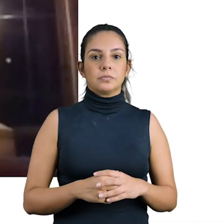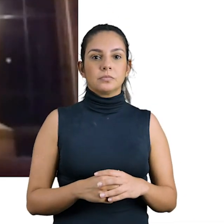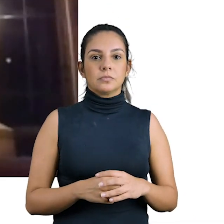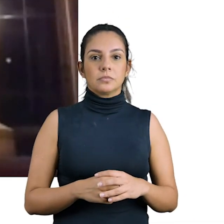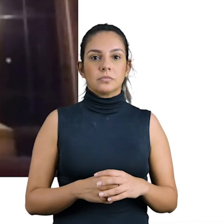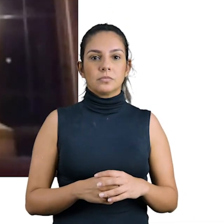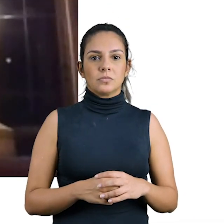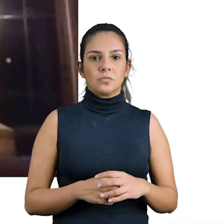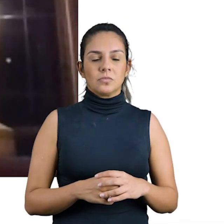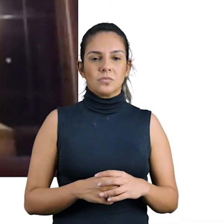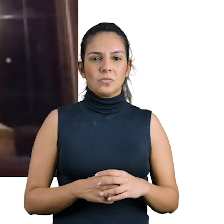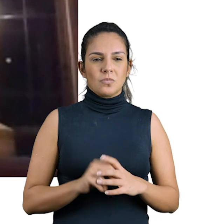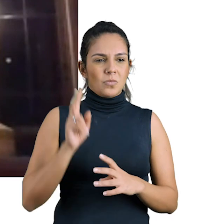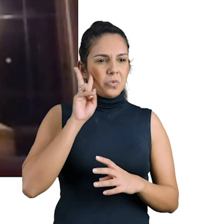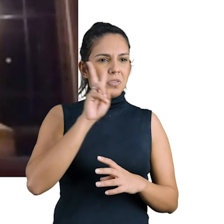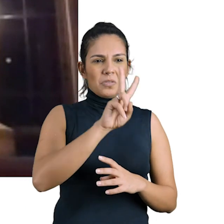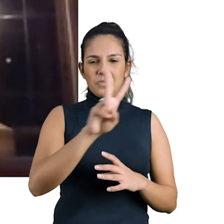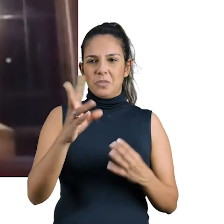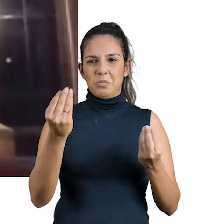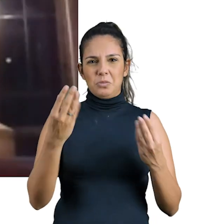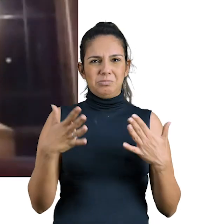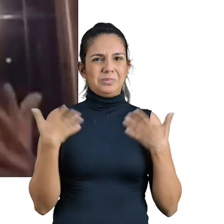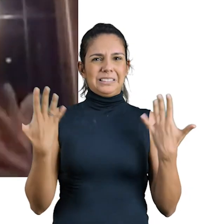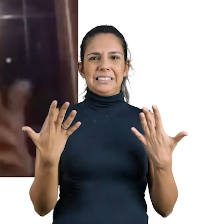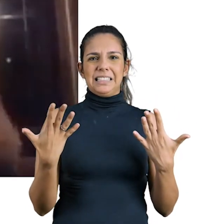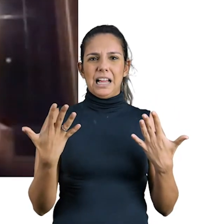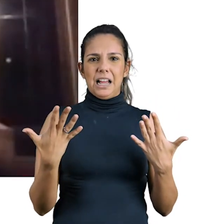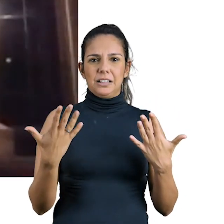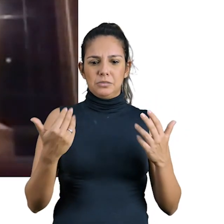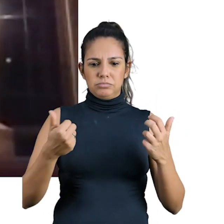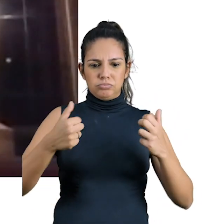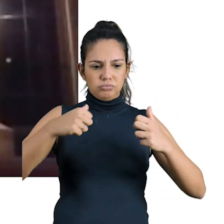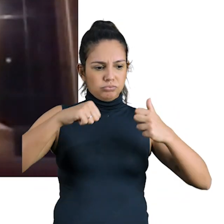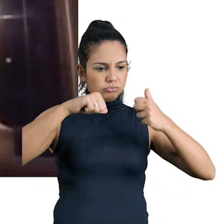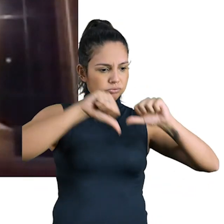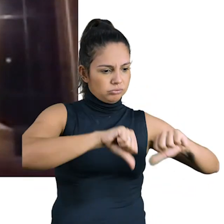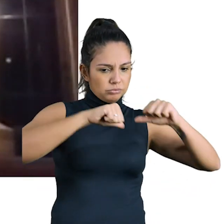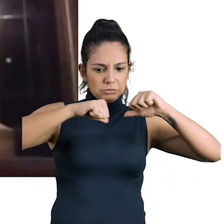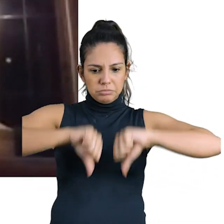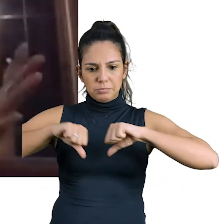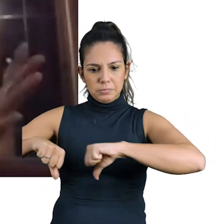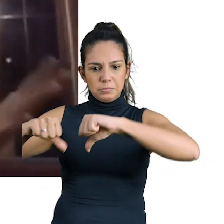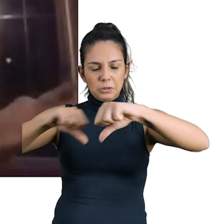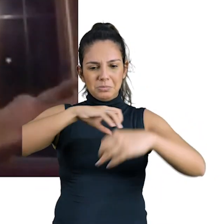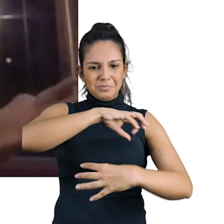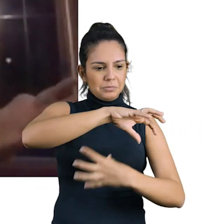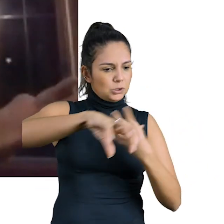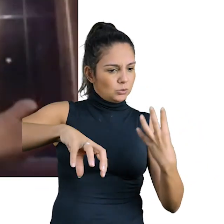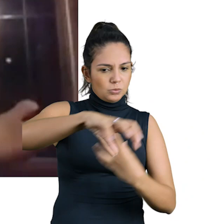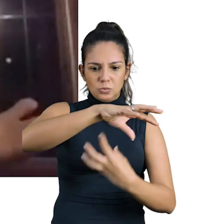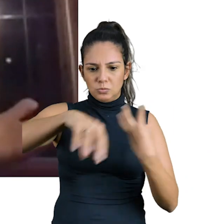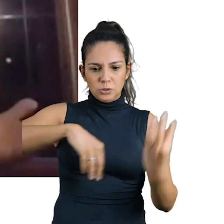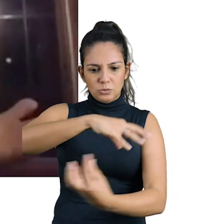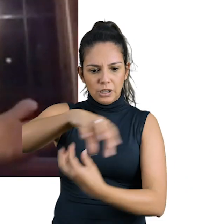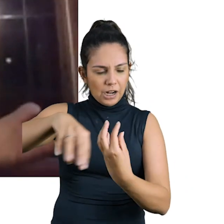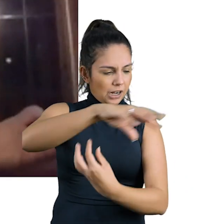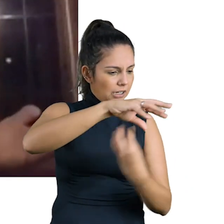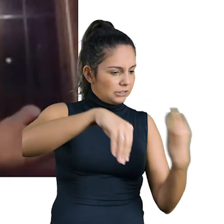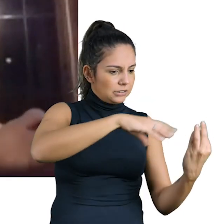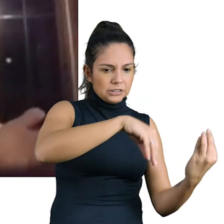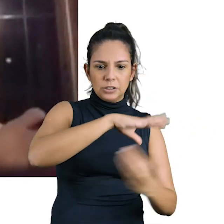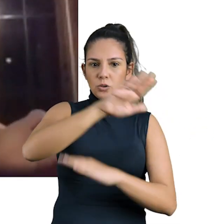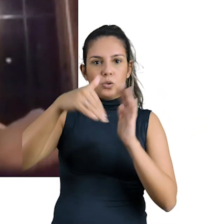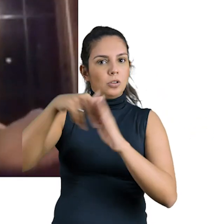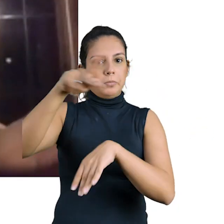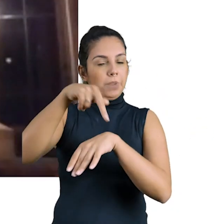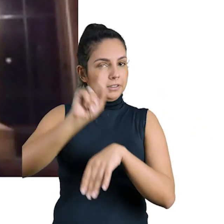me impressiona muito como essas crises todas estão misturadas, né? E não é possível dizer que isso acontece em todos